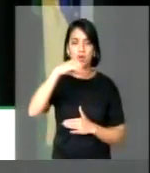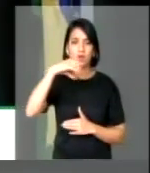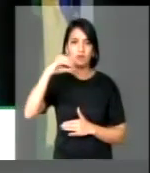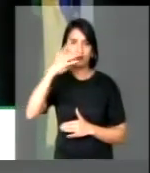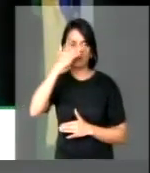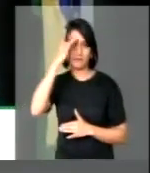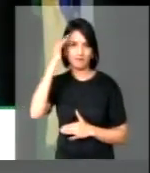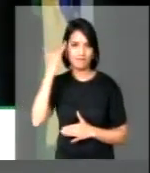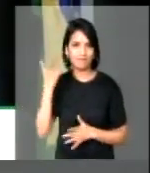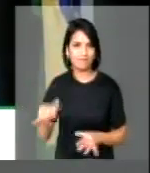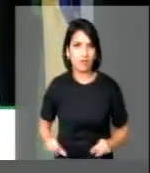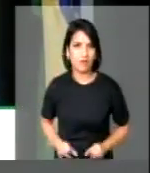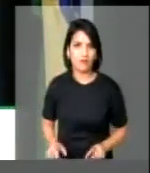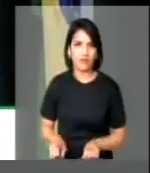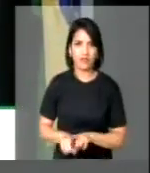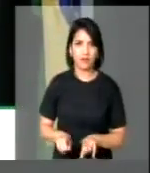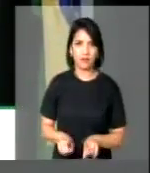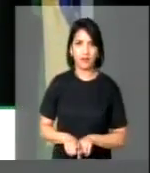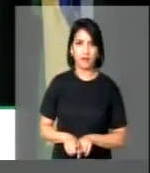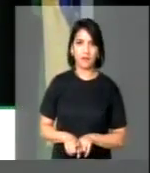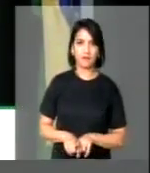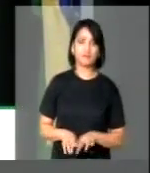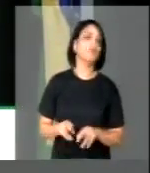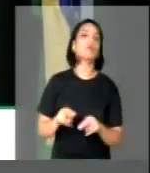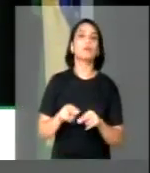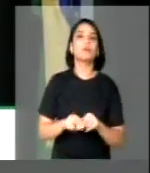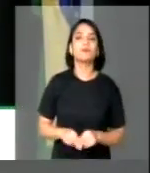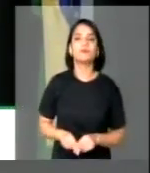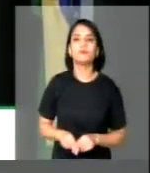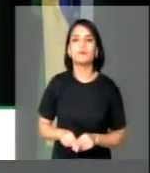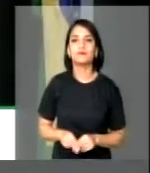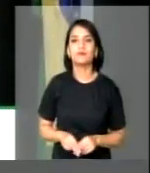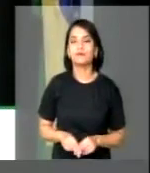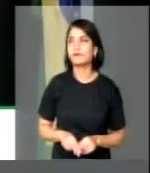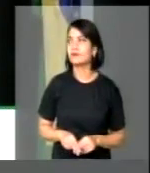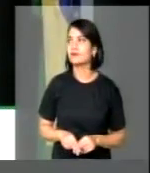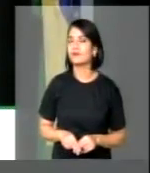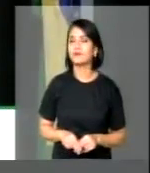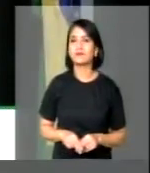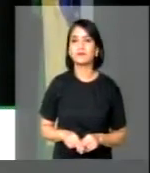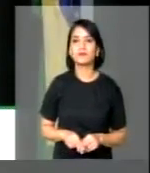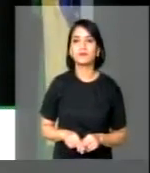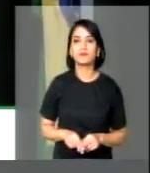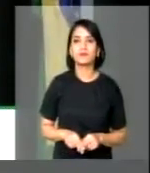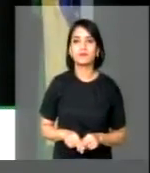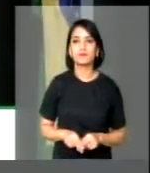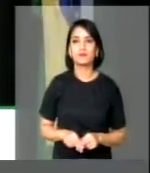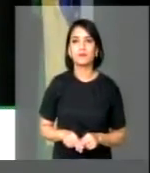desalojados. Portanto, senhor presidente, senhoras e senhores